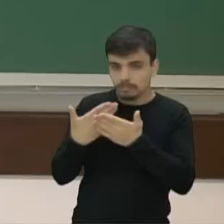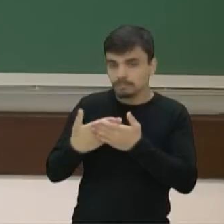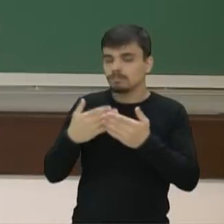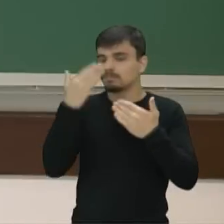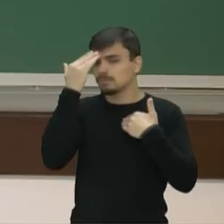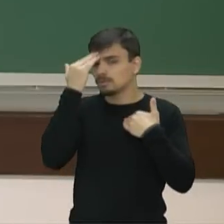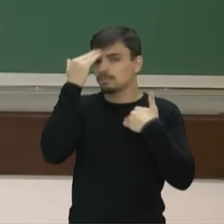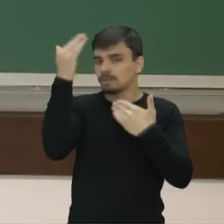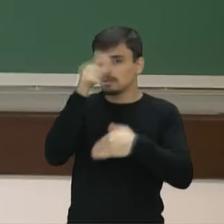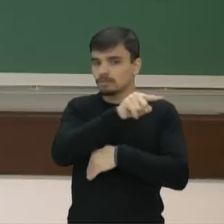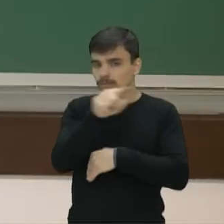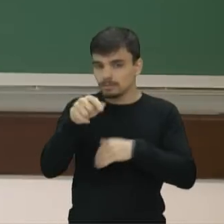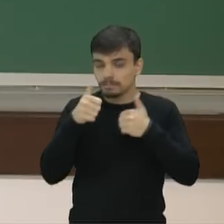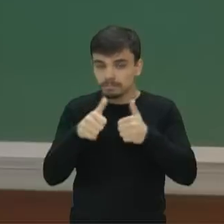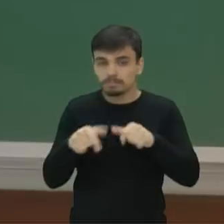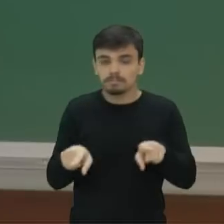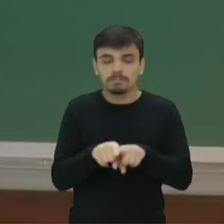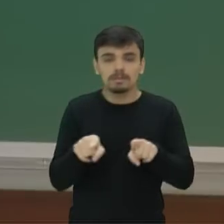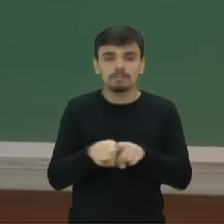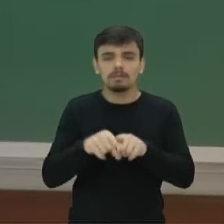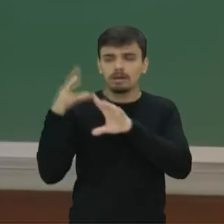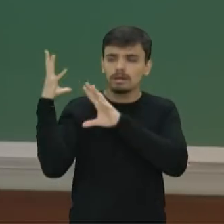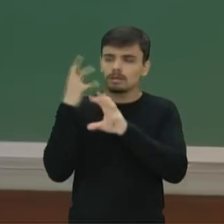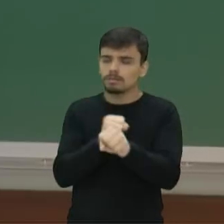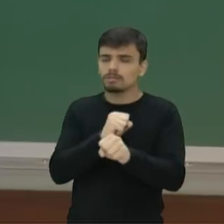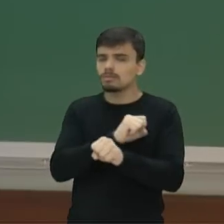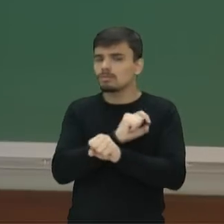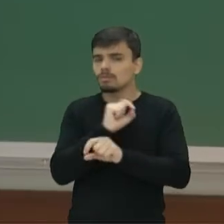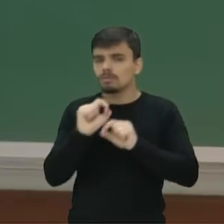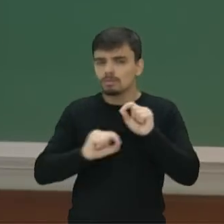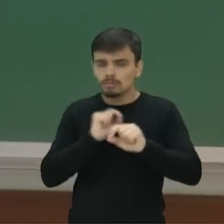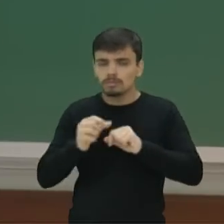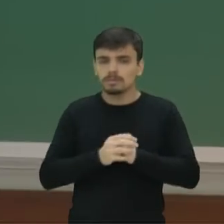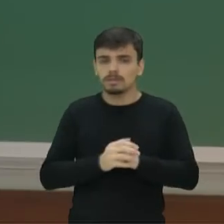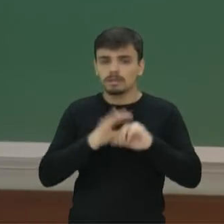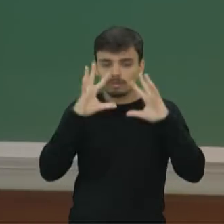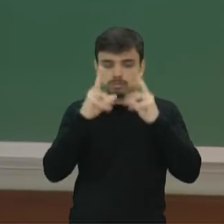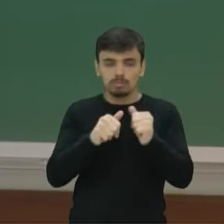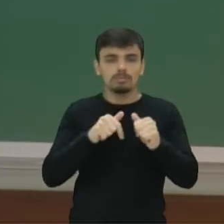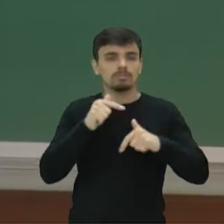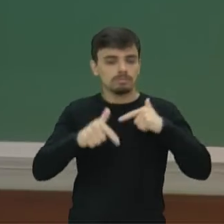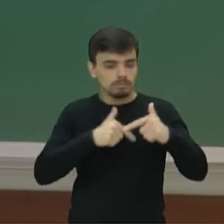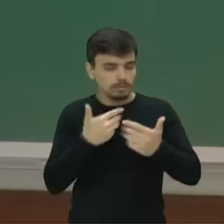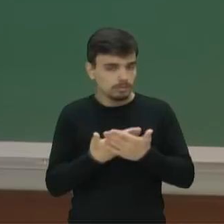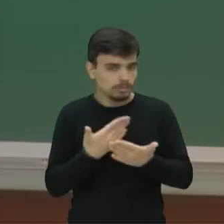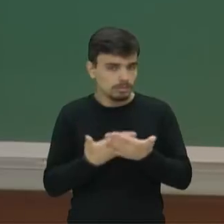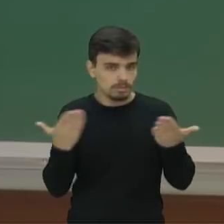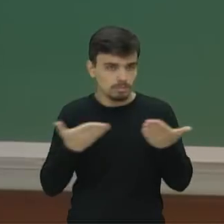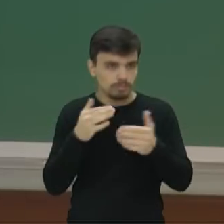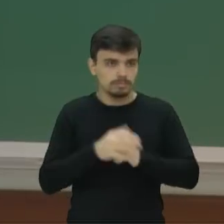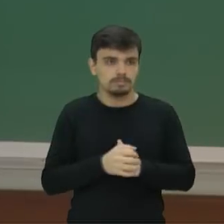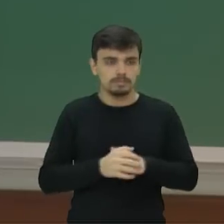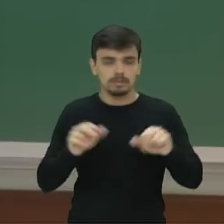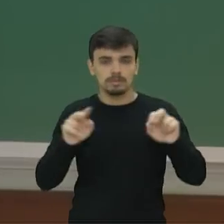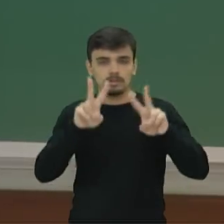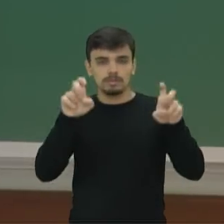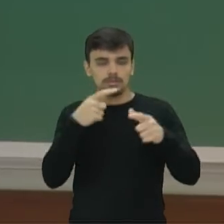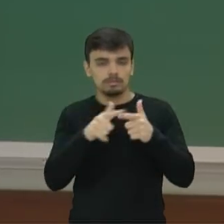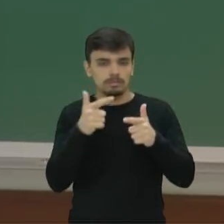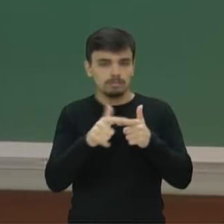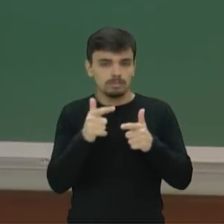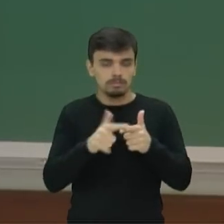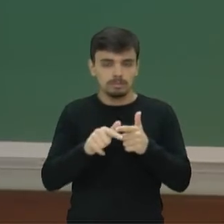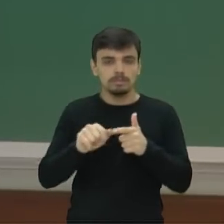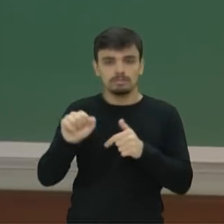muito obrigado a você. Agora a nossa revisão, ou seja, aquilo que nós trabalhamos na nossa aula de hoje. Ali, ó, falamos dos problemas